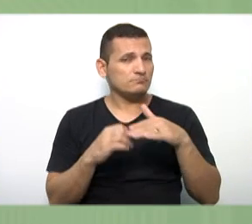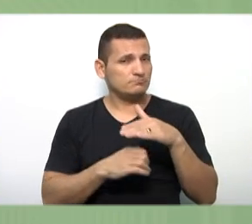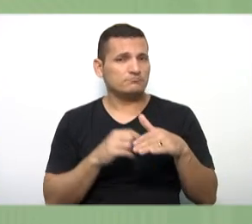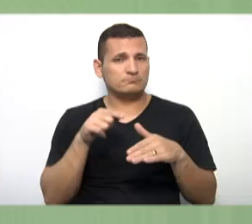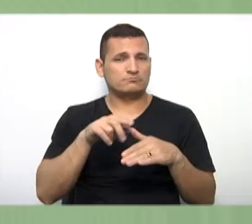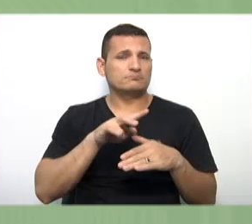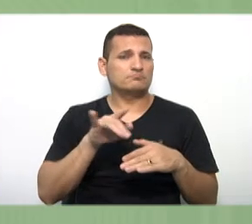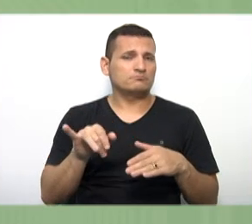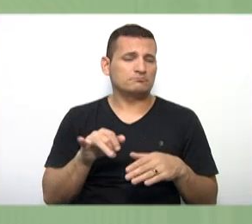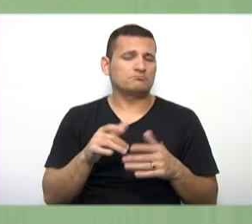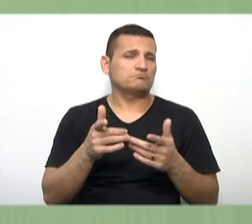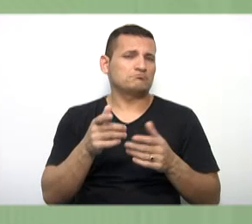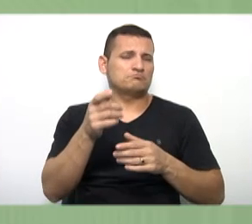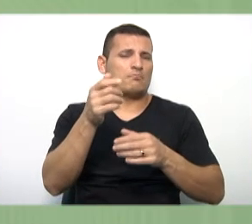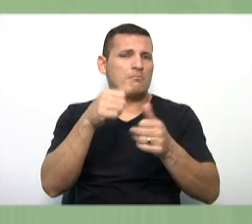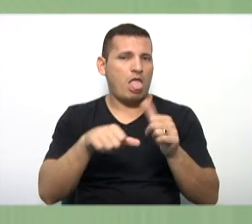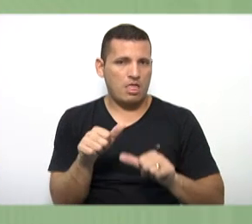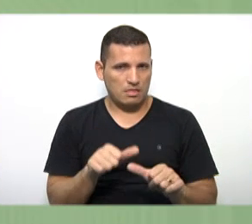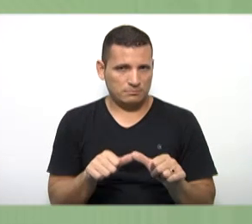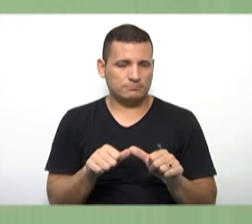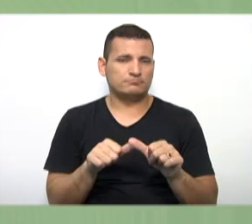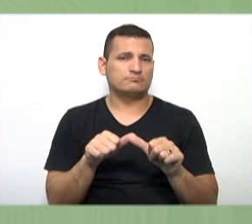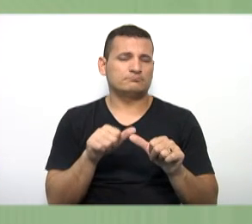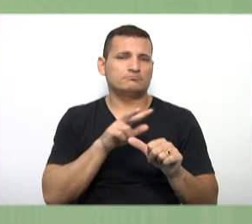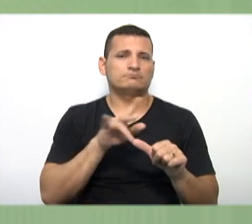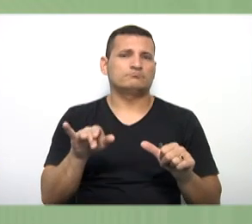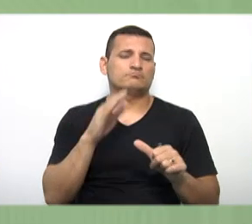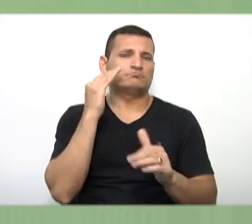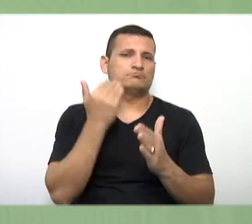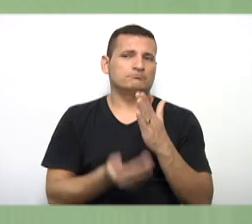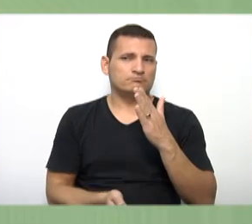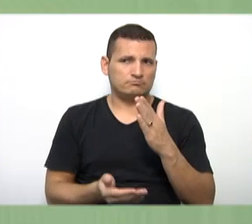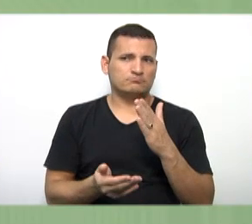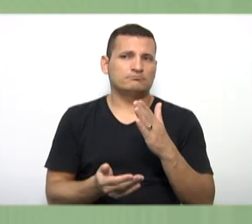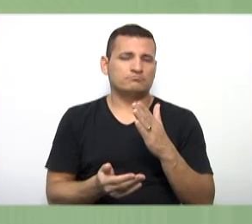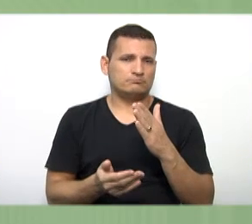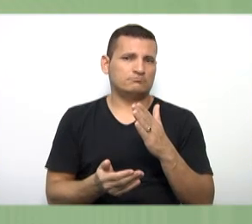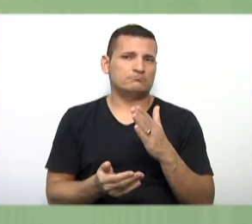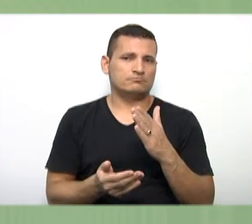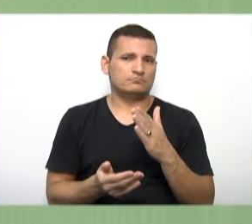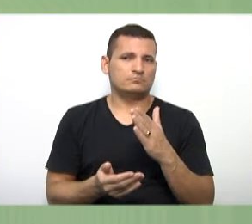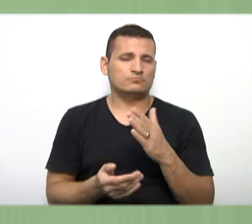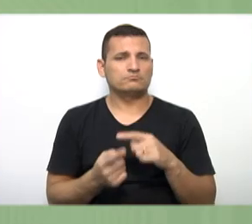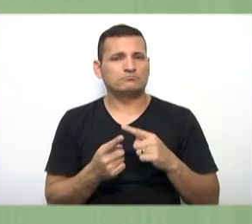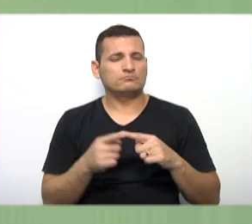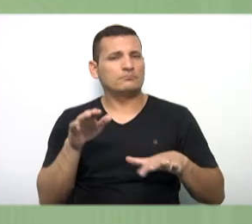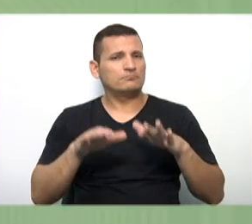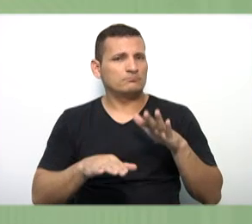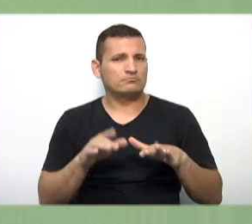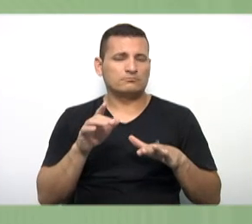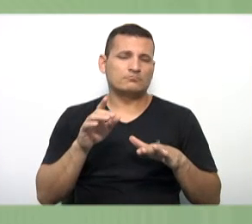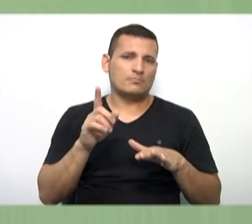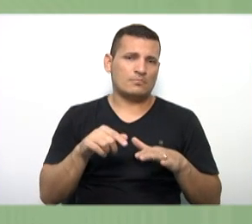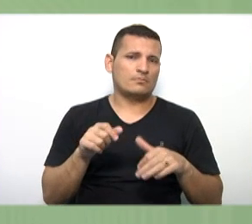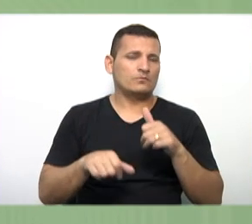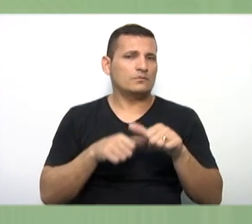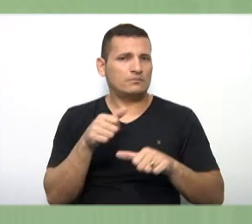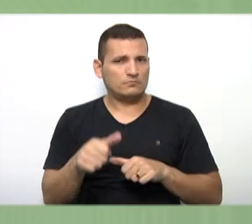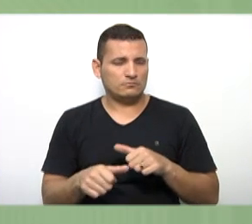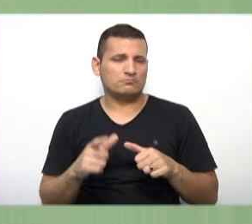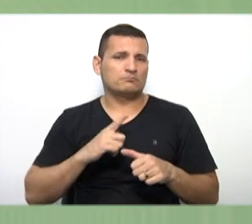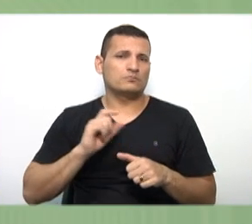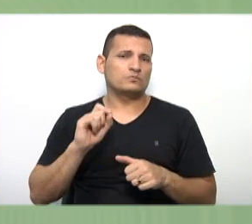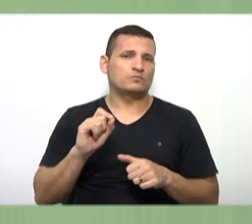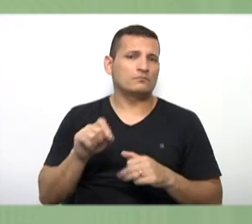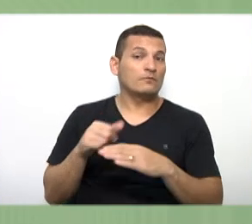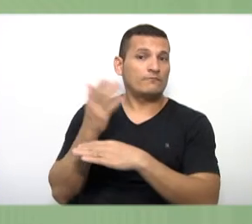ficar desatualizadas, elas vão perder aí em relação, porque às vezes é uma mudança que está sendo imposta pelo